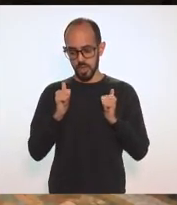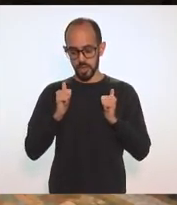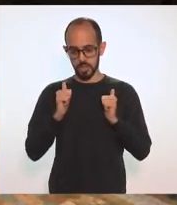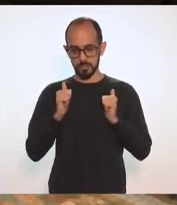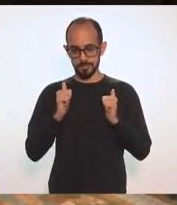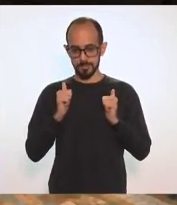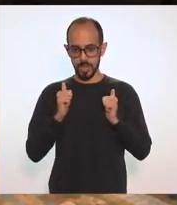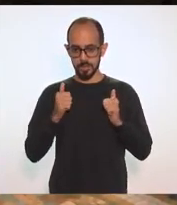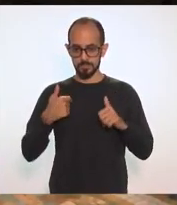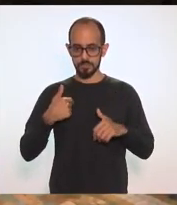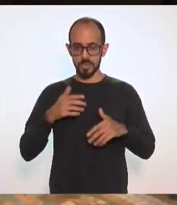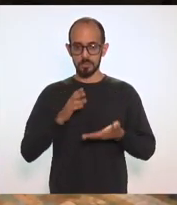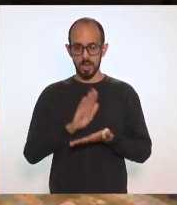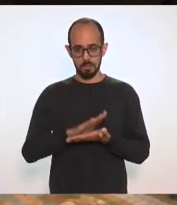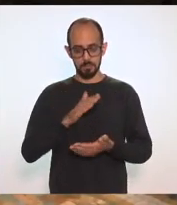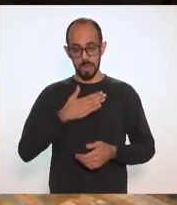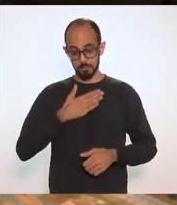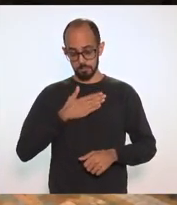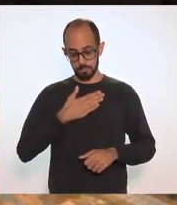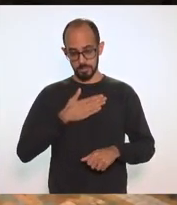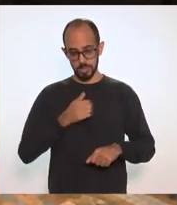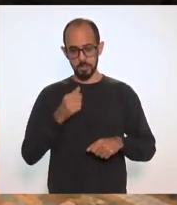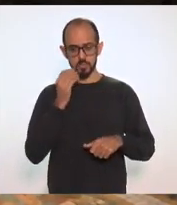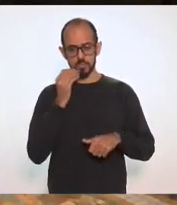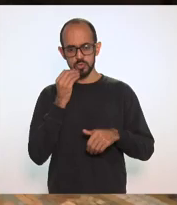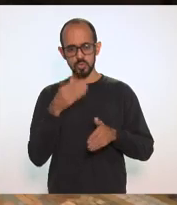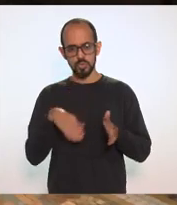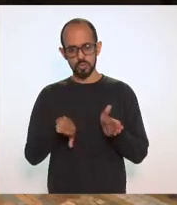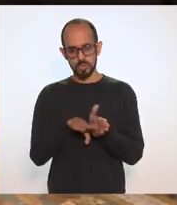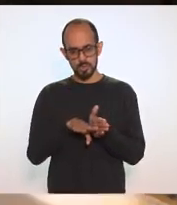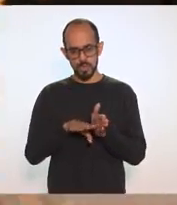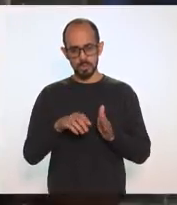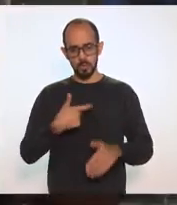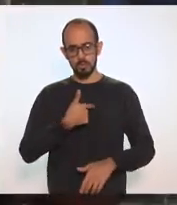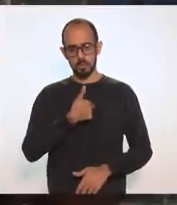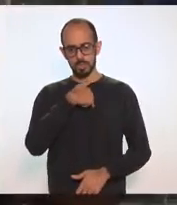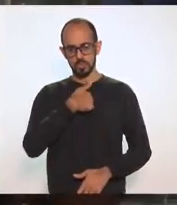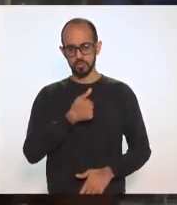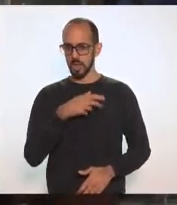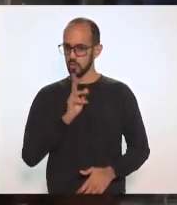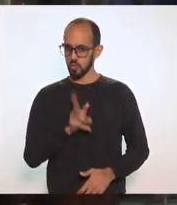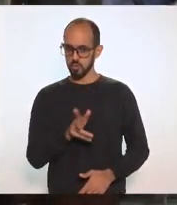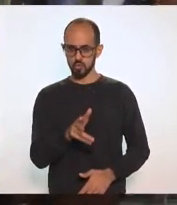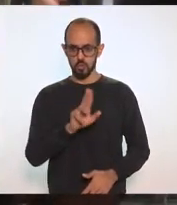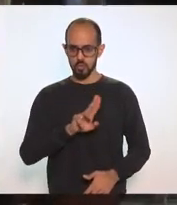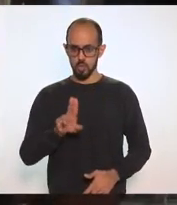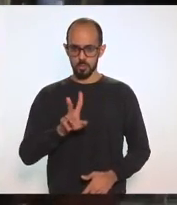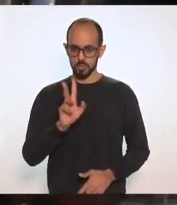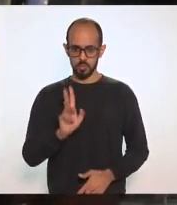deveria continuar sendo estação Presidente Vargas. Muito obrigada. Para declarar a voz, presidente.